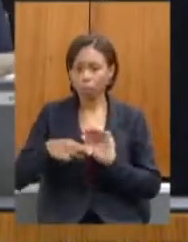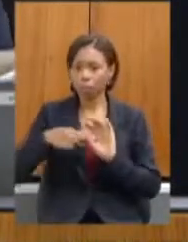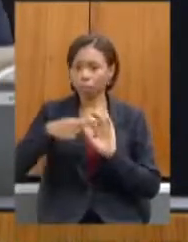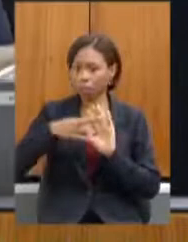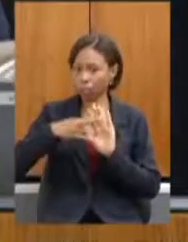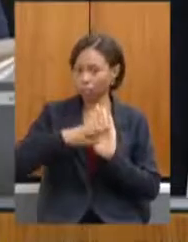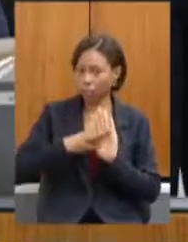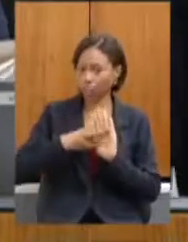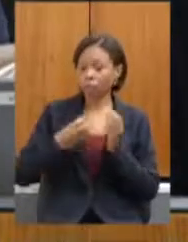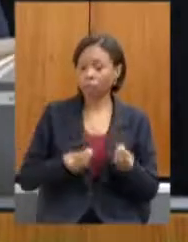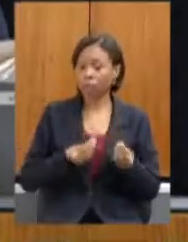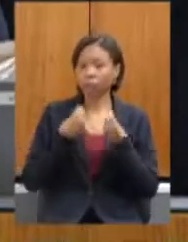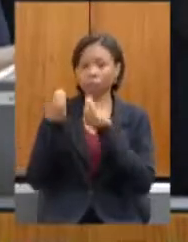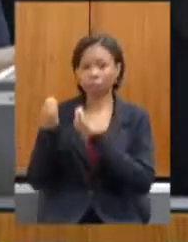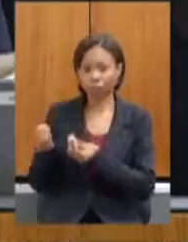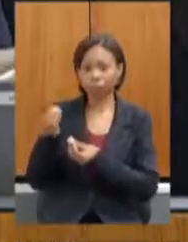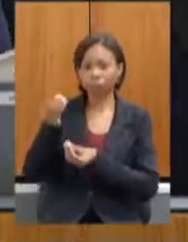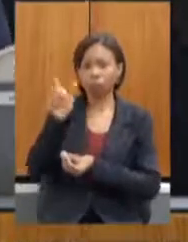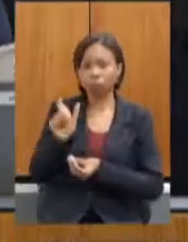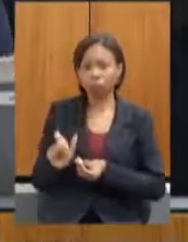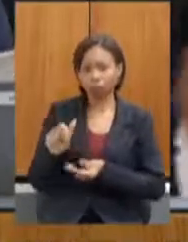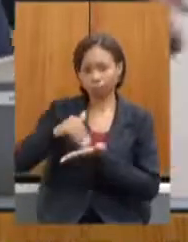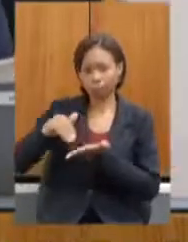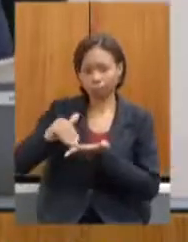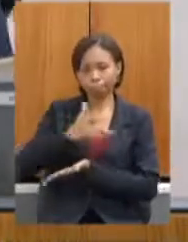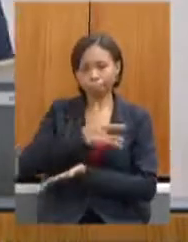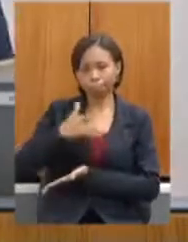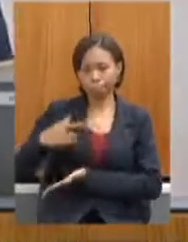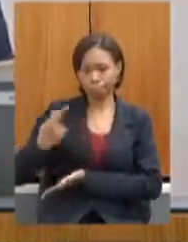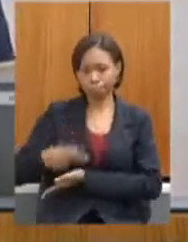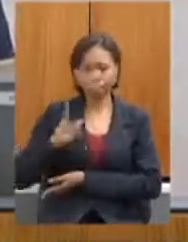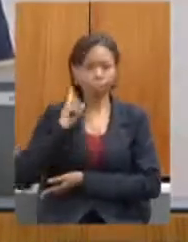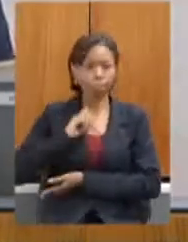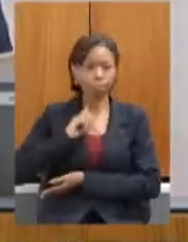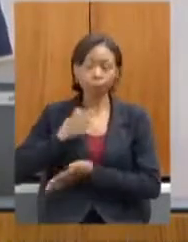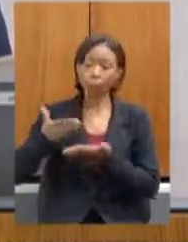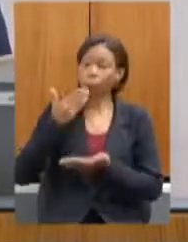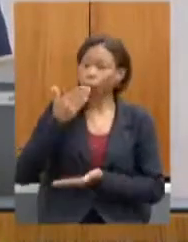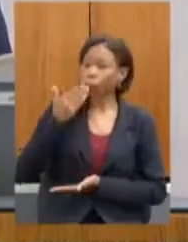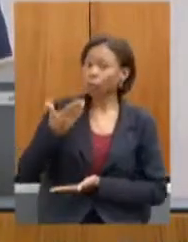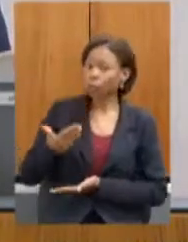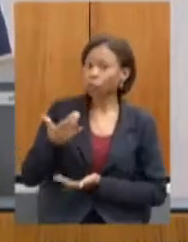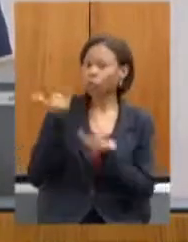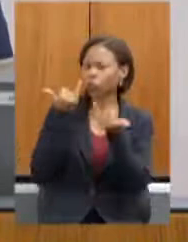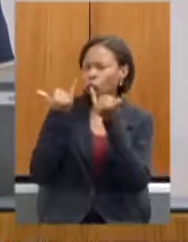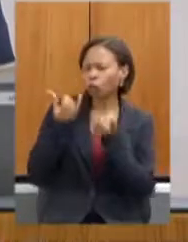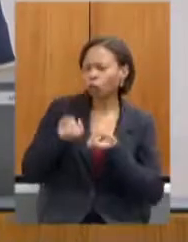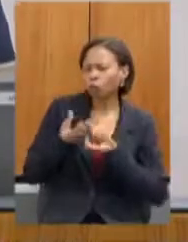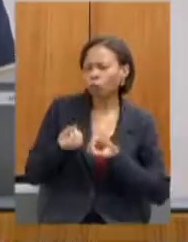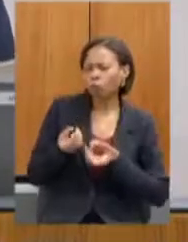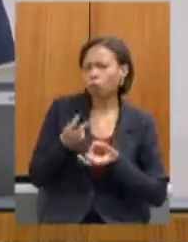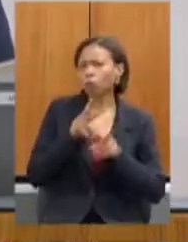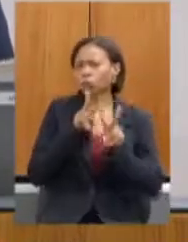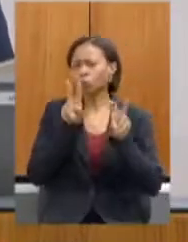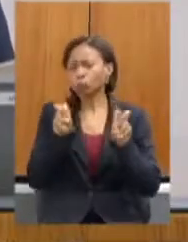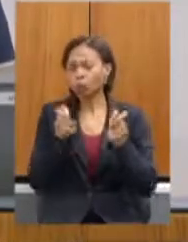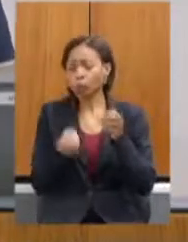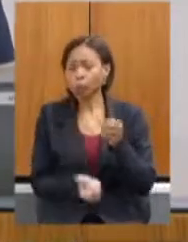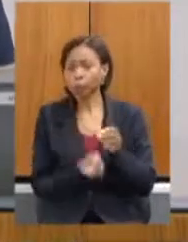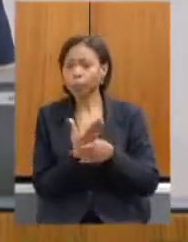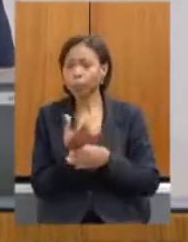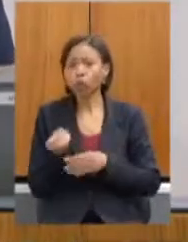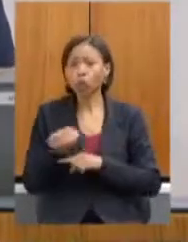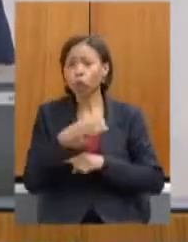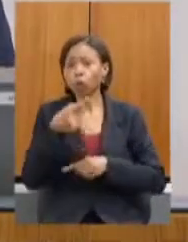encaminhado ao secretário de saúde do estado de Minas Gerais pedido de informações sobre a implementação da nova